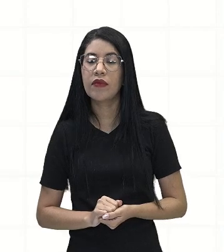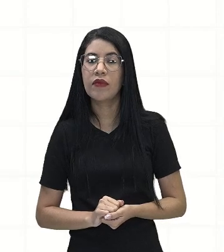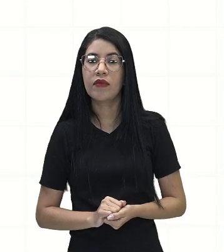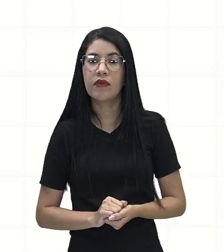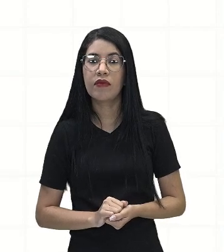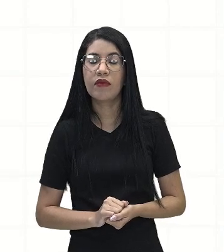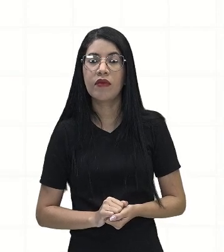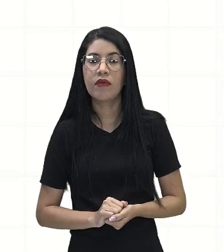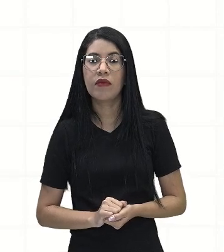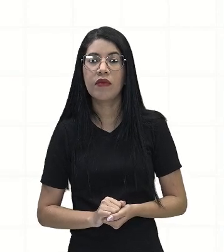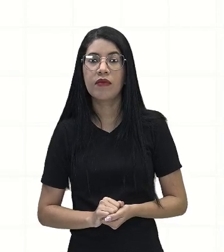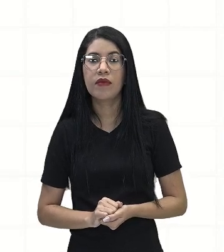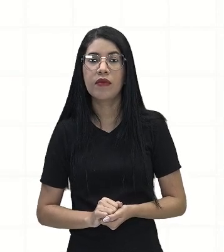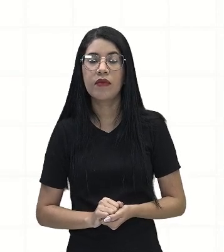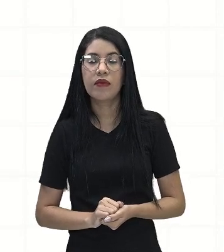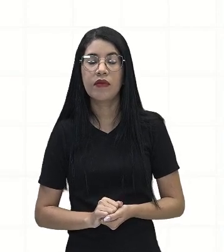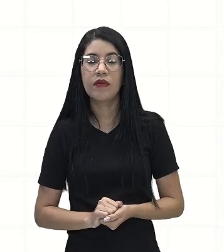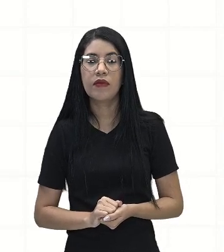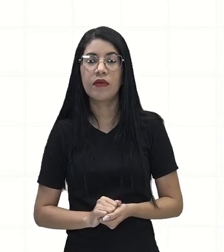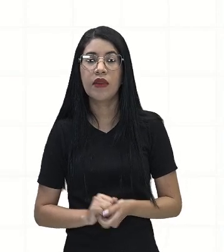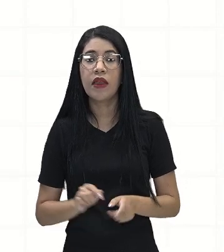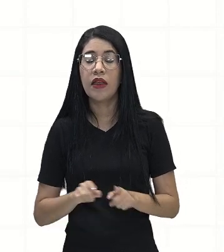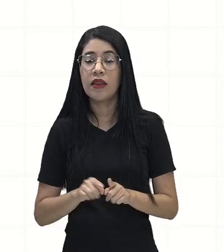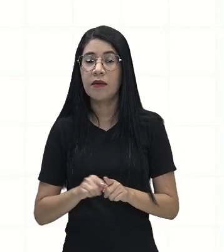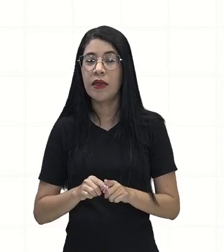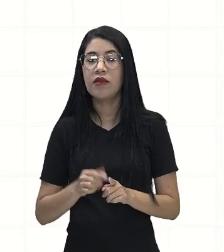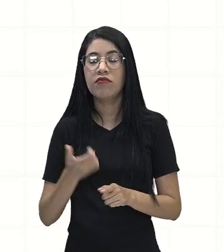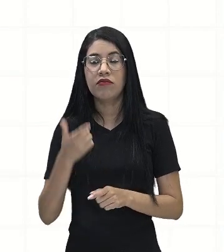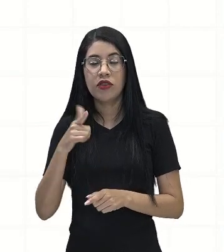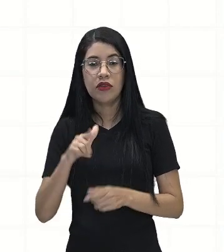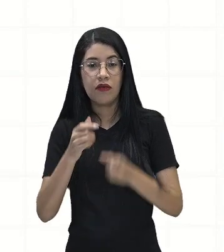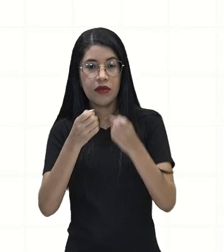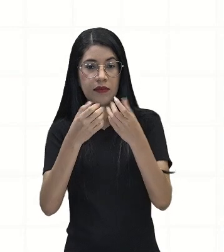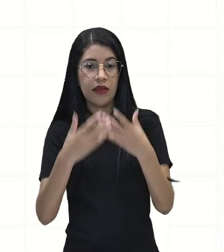gente traz, aí reforça novamente, né?